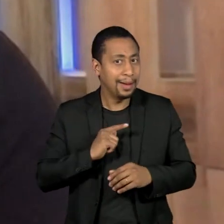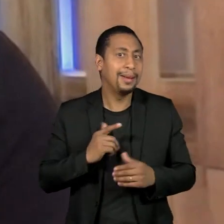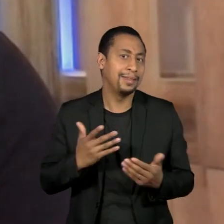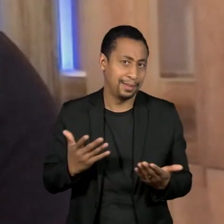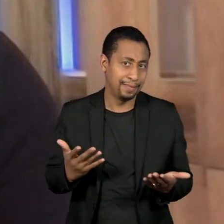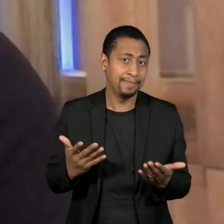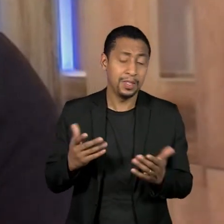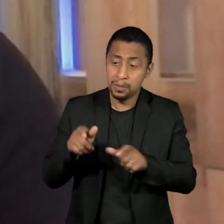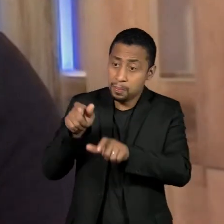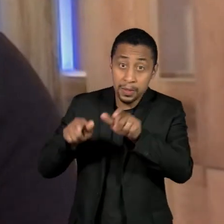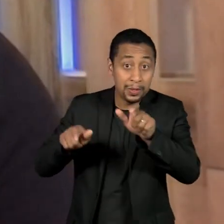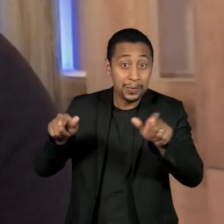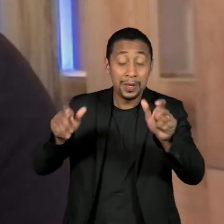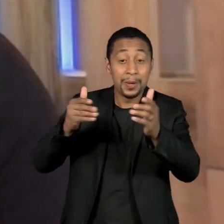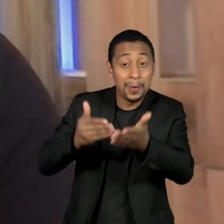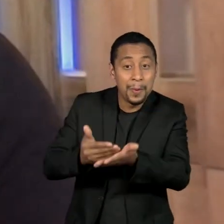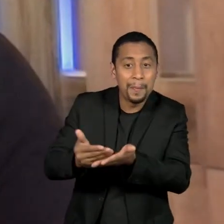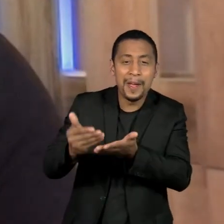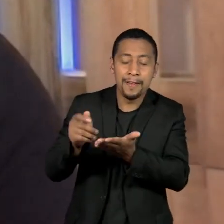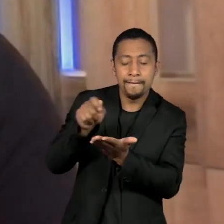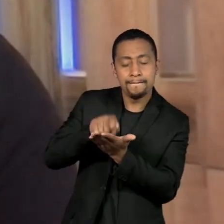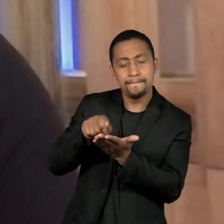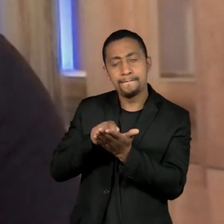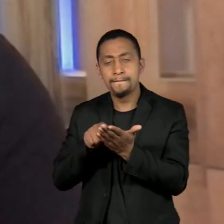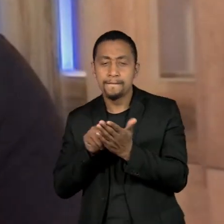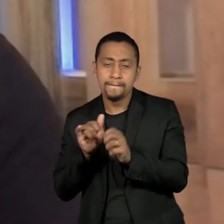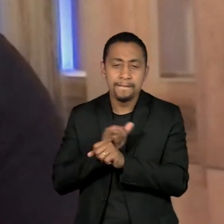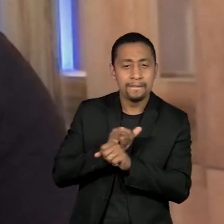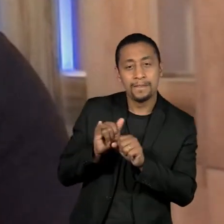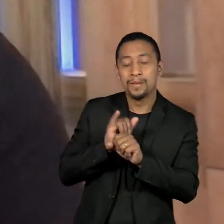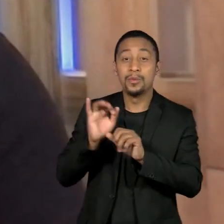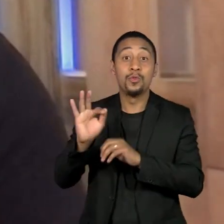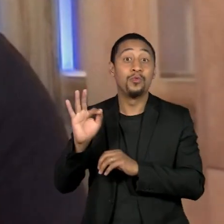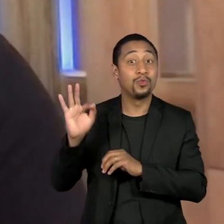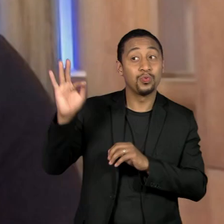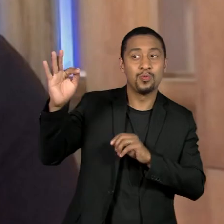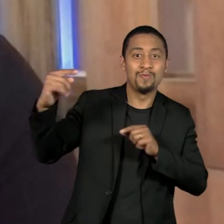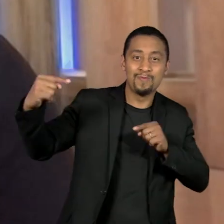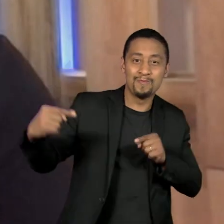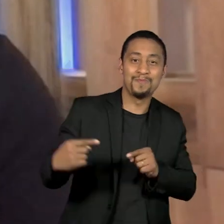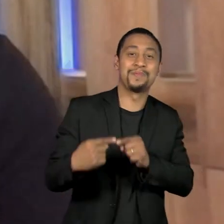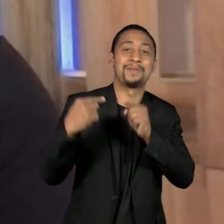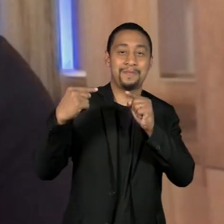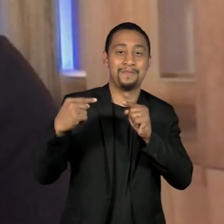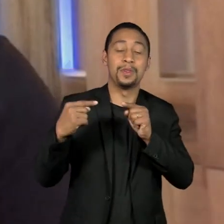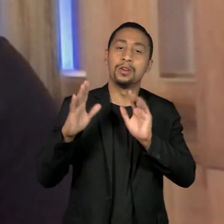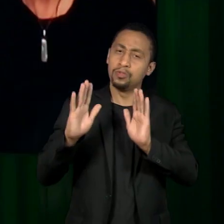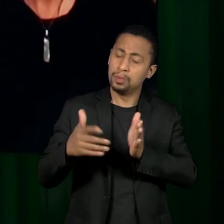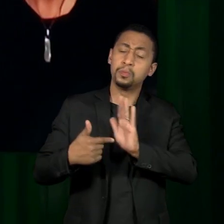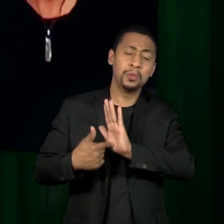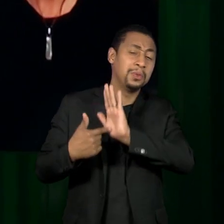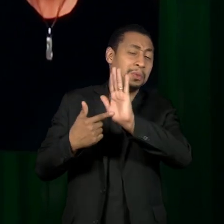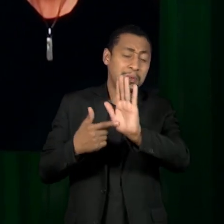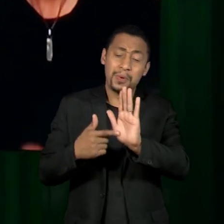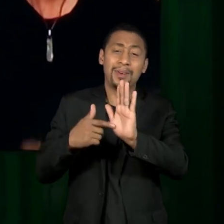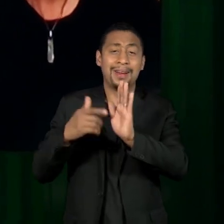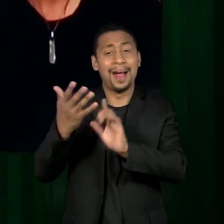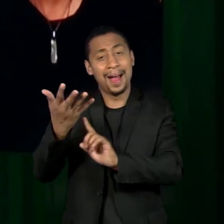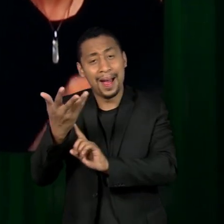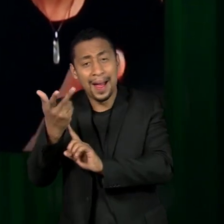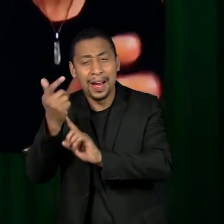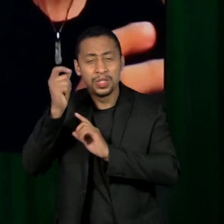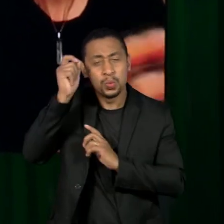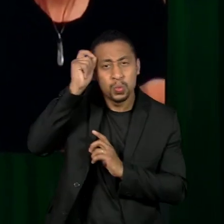A ficção e a imaginação futurista ela já estava presente como ferramentas de sobrevivência da arte e da cultura negra, que toda vez